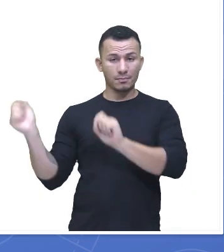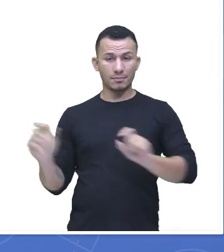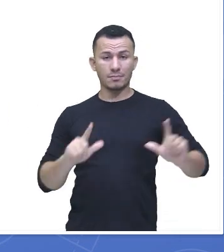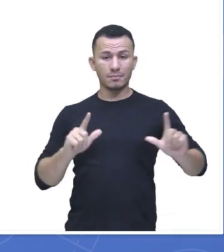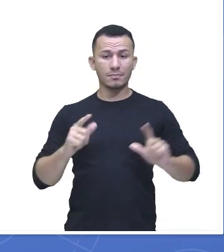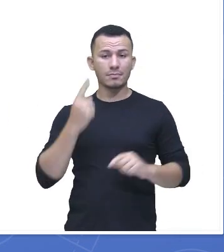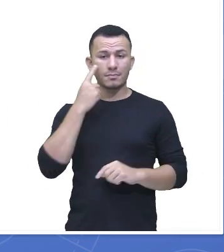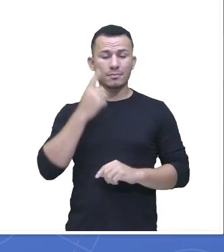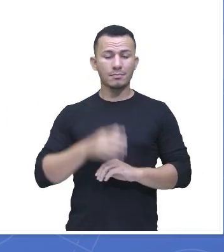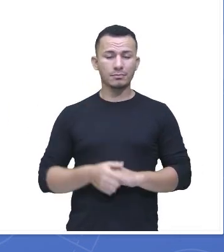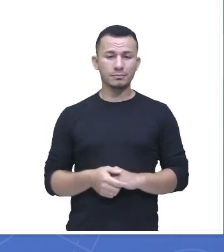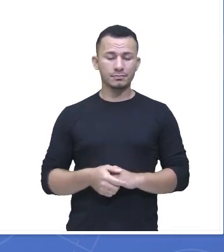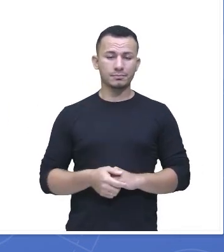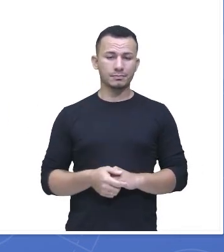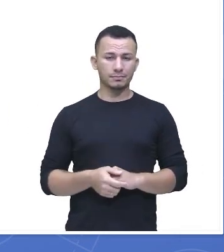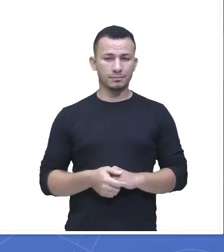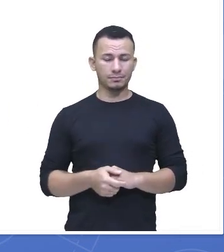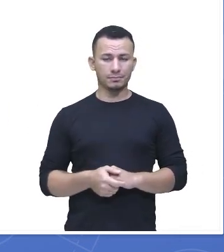imagem.